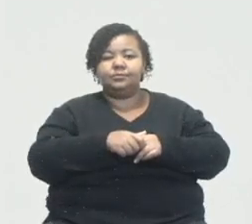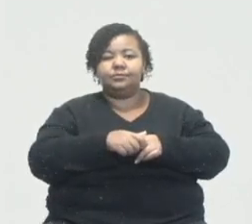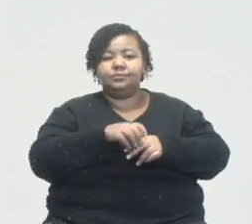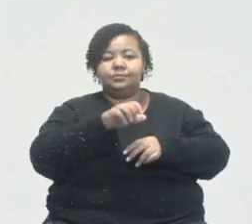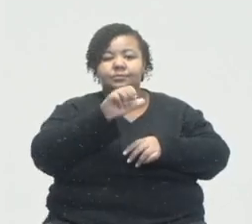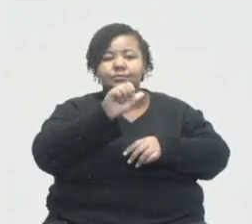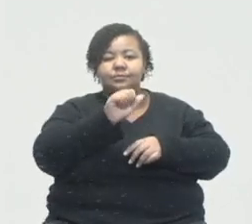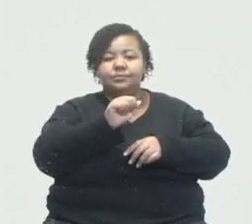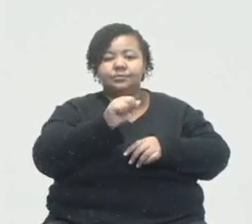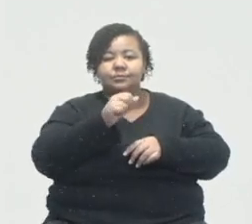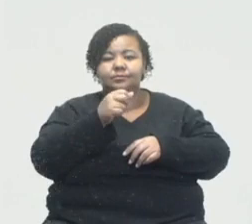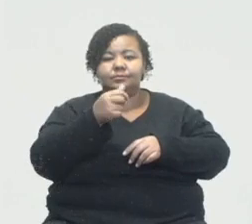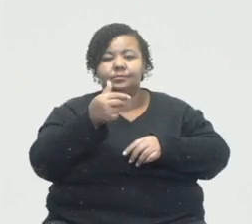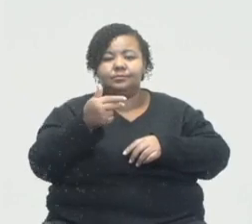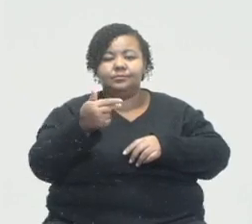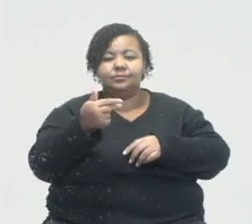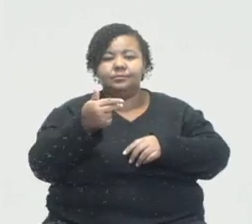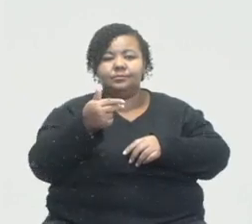A2